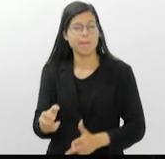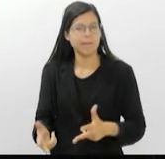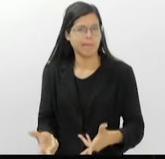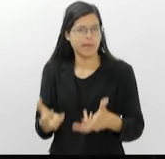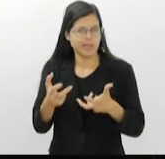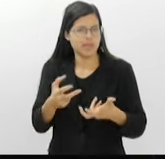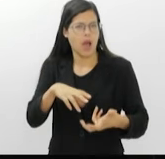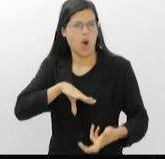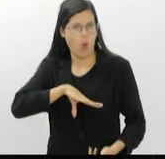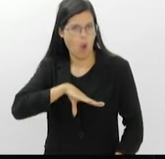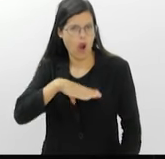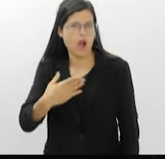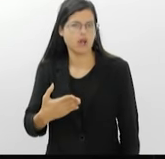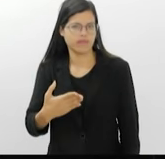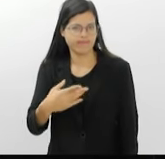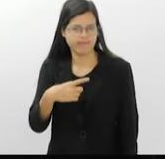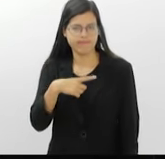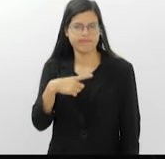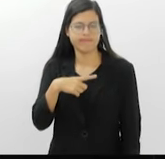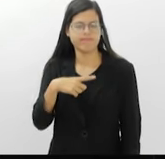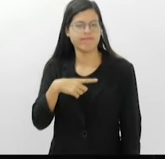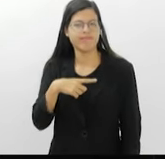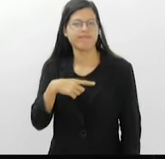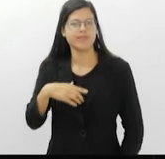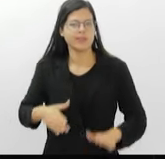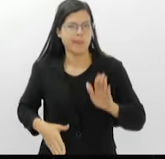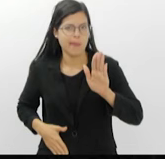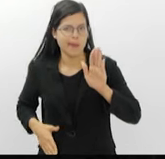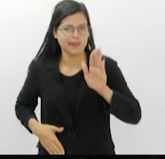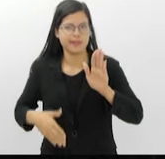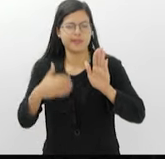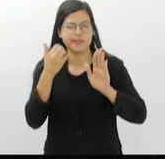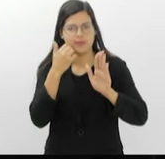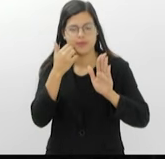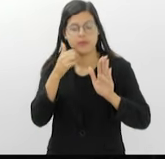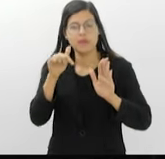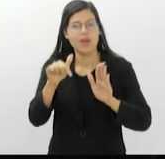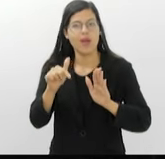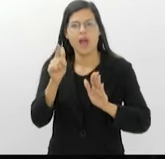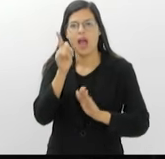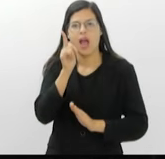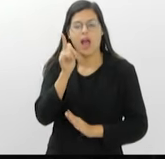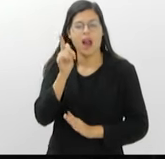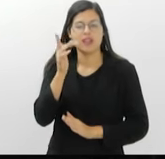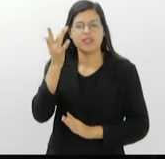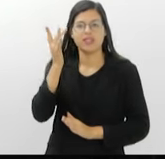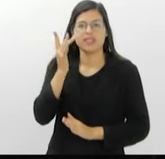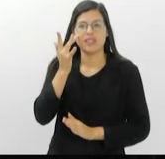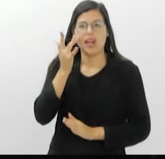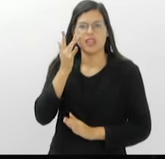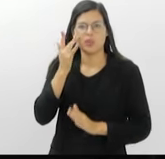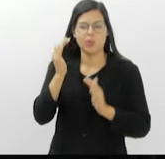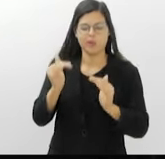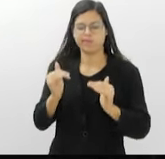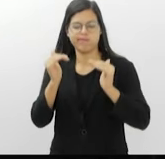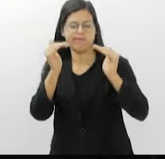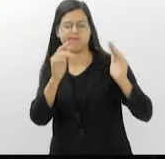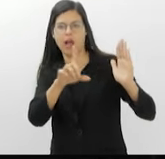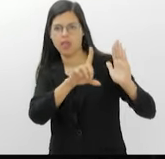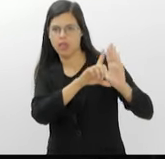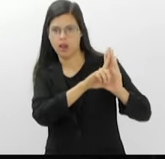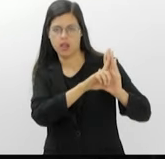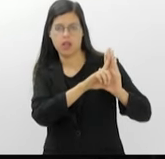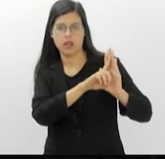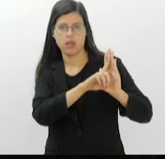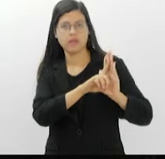desses marginais, eles acham que estão impune acima da lei. Então, a área do 20º